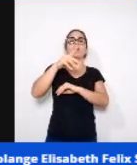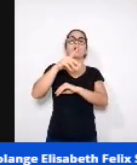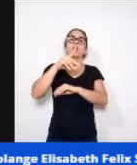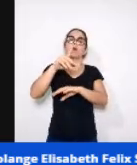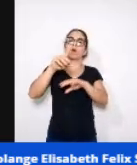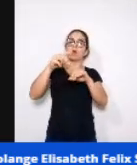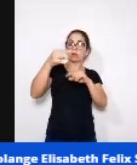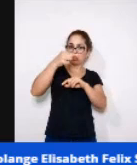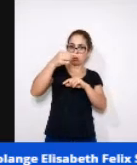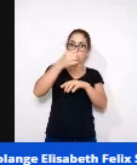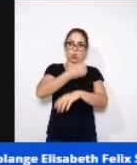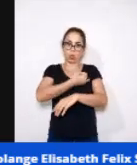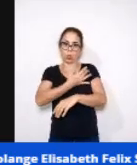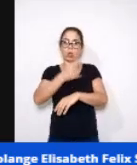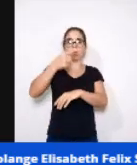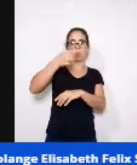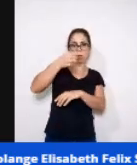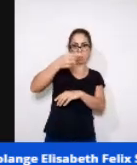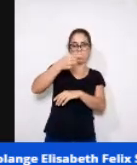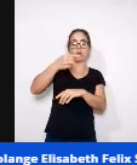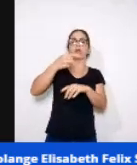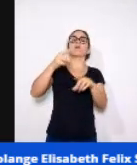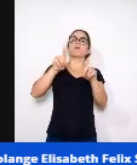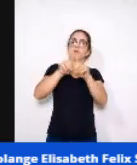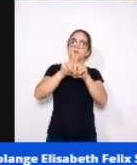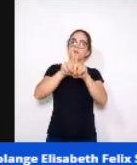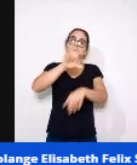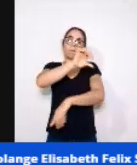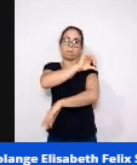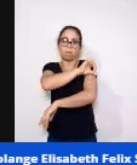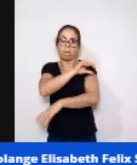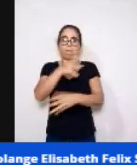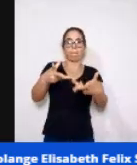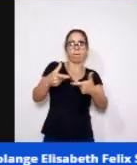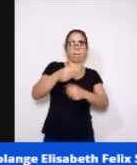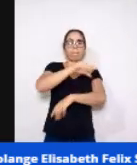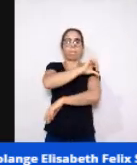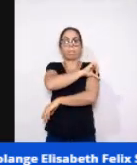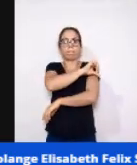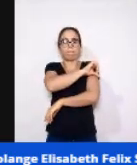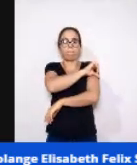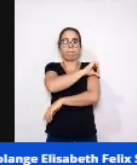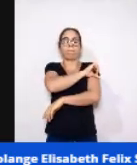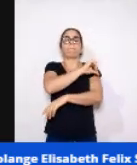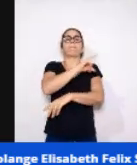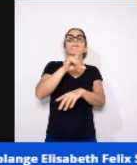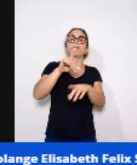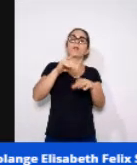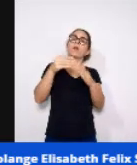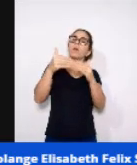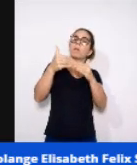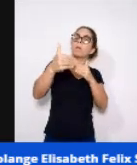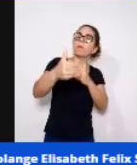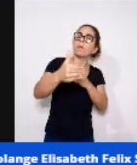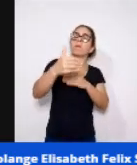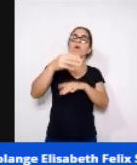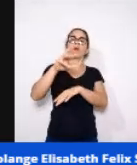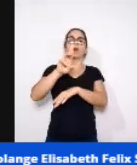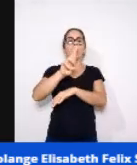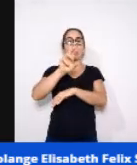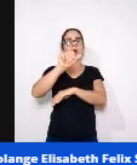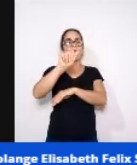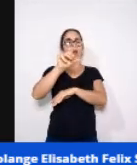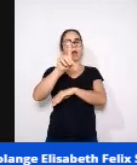2 do 8º ano, ela traz como essência utilizar a relação entre potenciação e radiciação